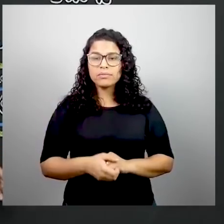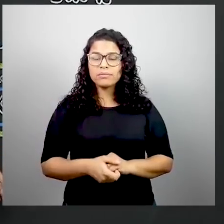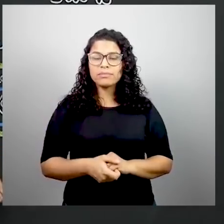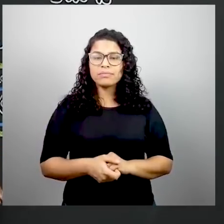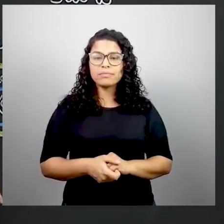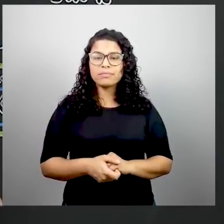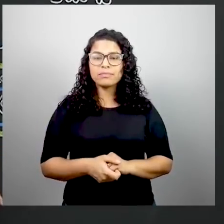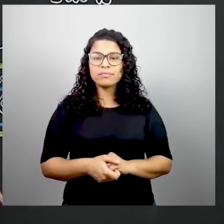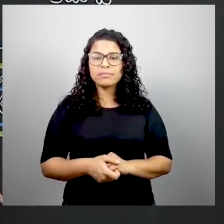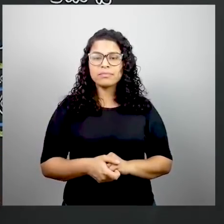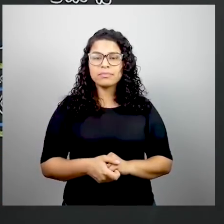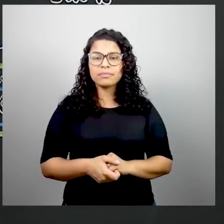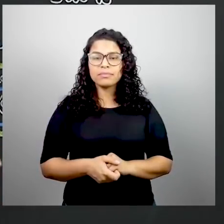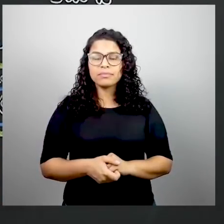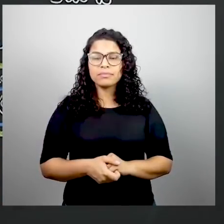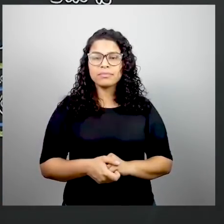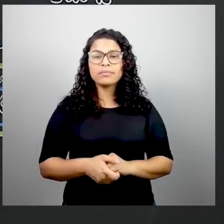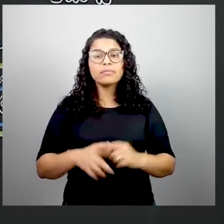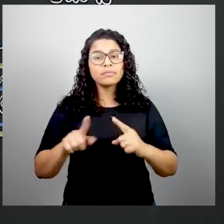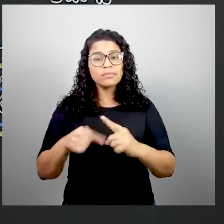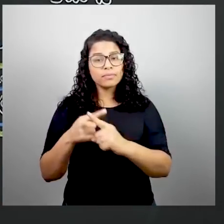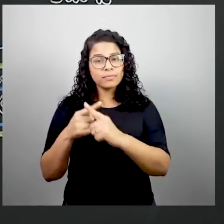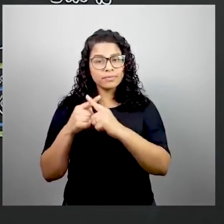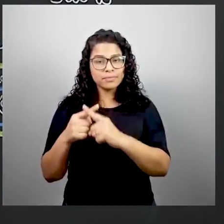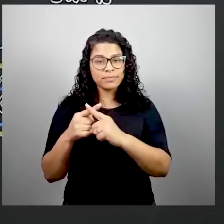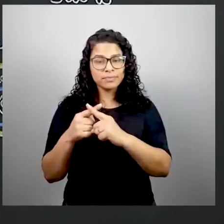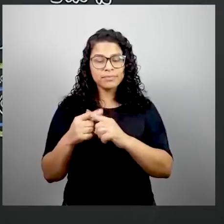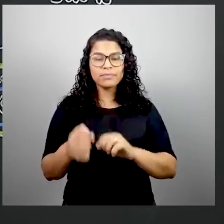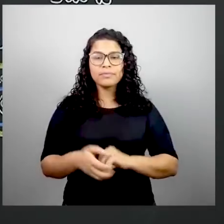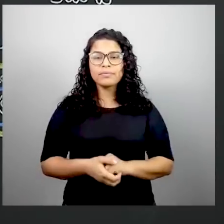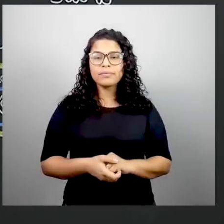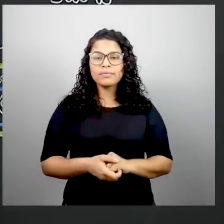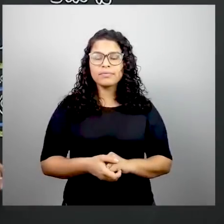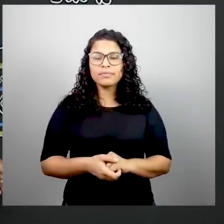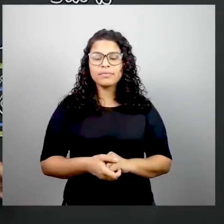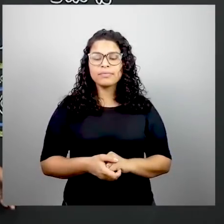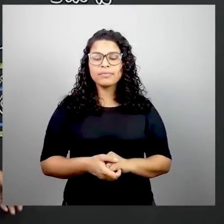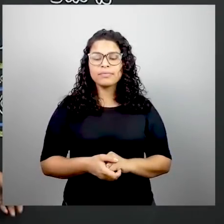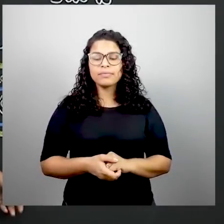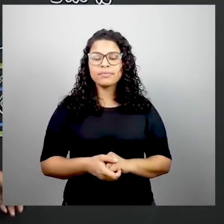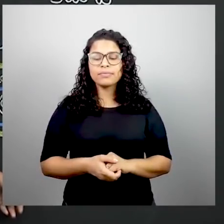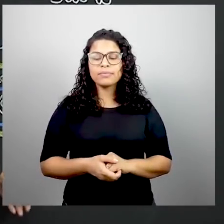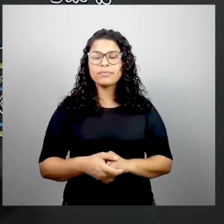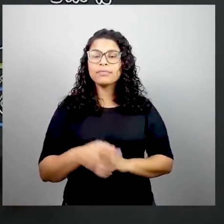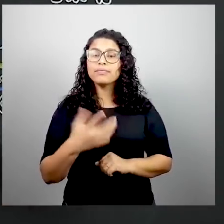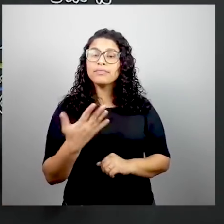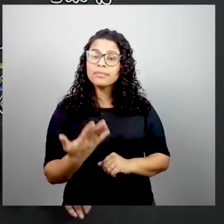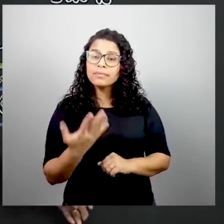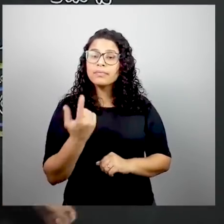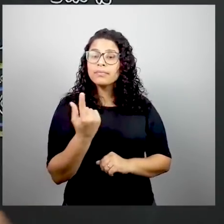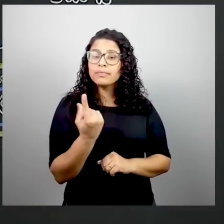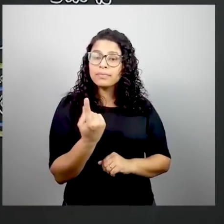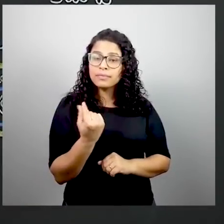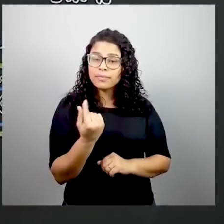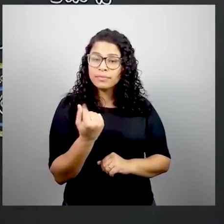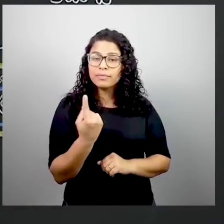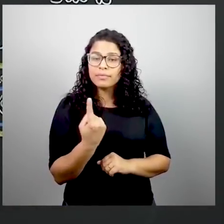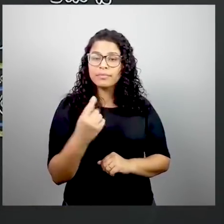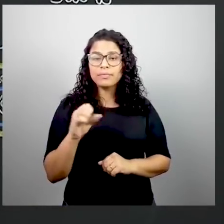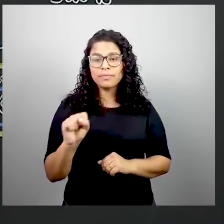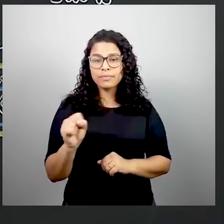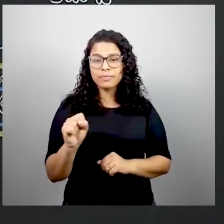aí R$1,20. Faço a multiplicação. Esses 15 vezes esse R$1,20, quanto que deu em